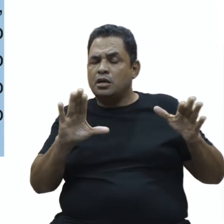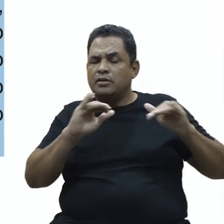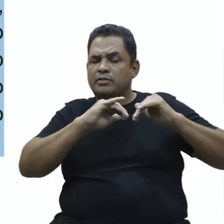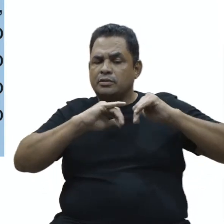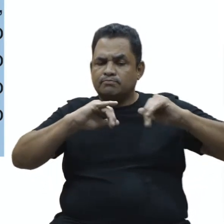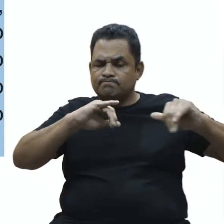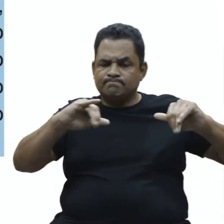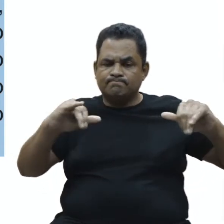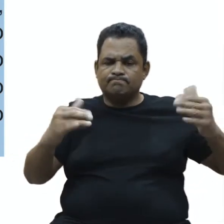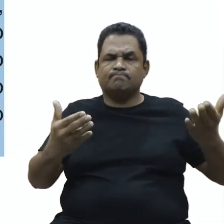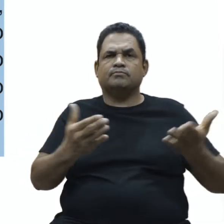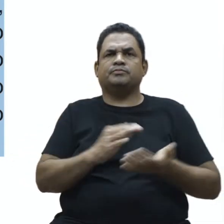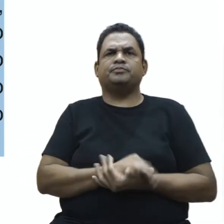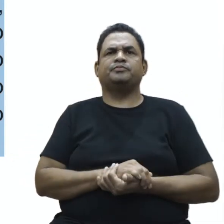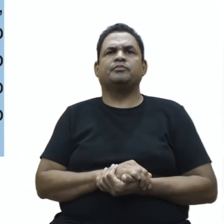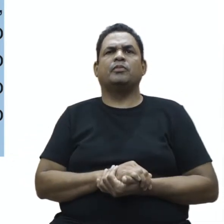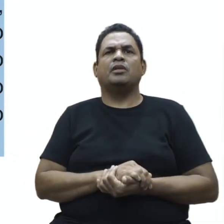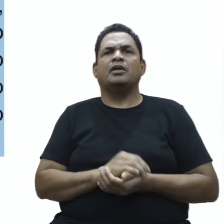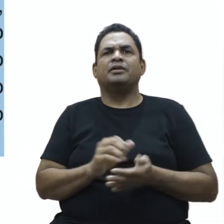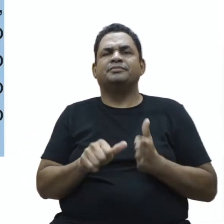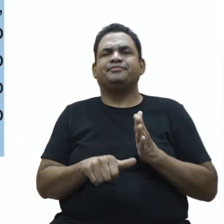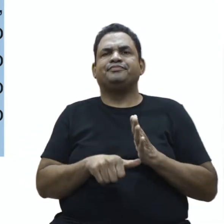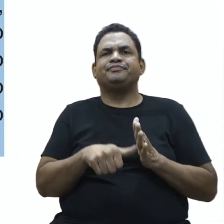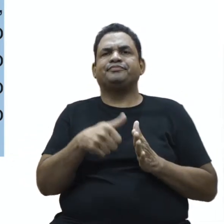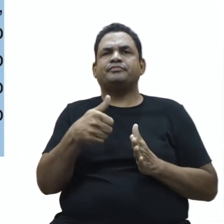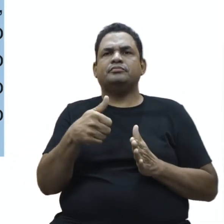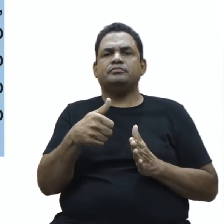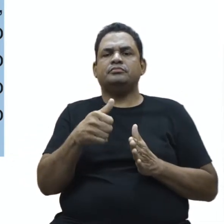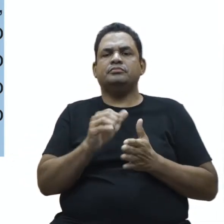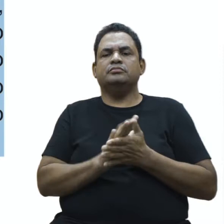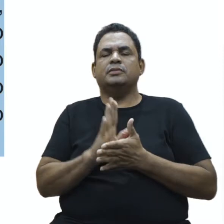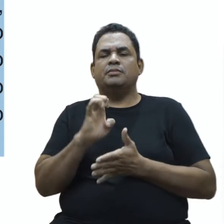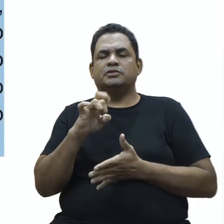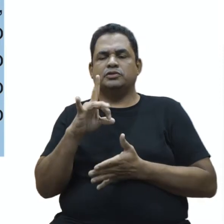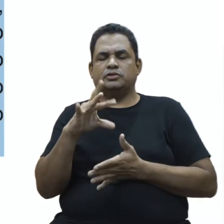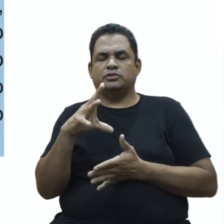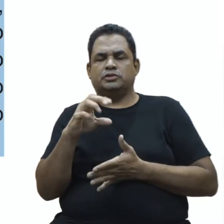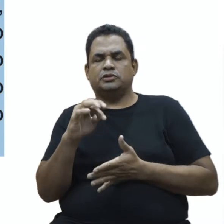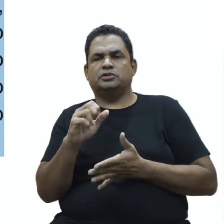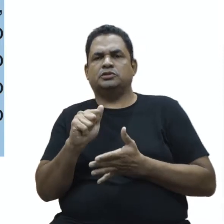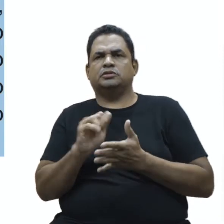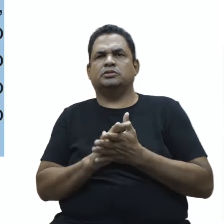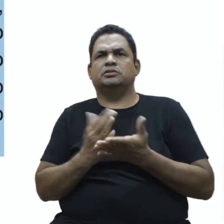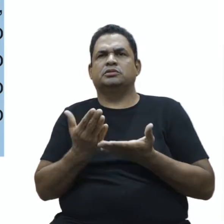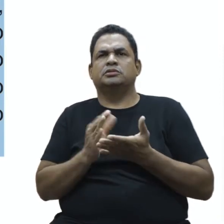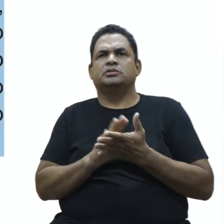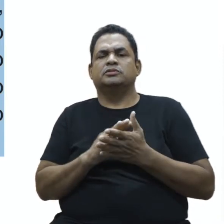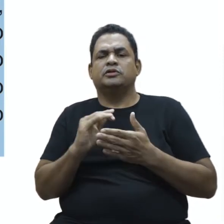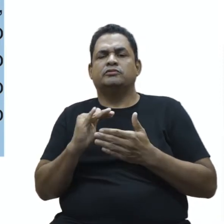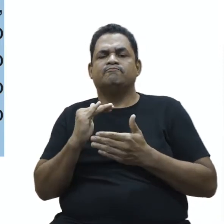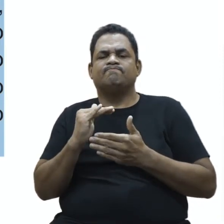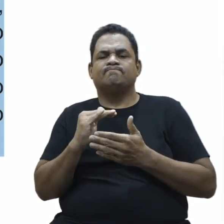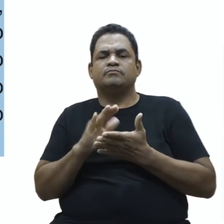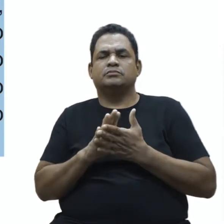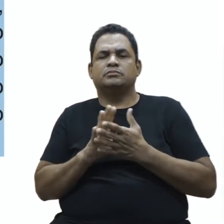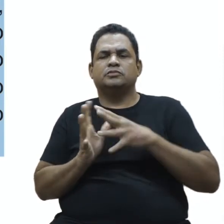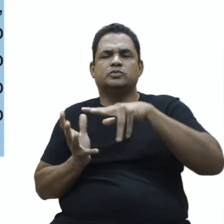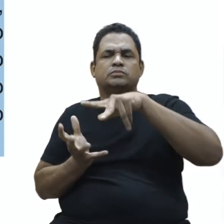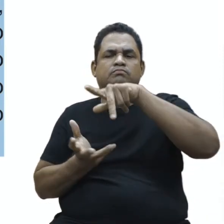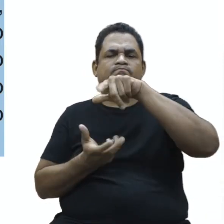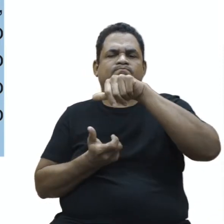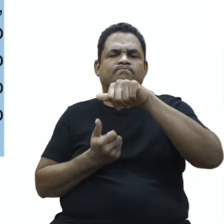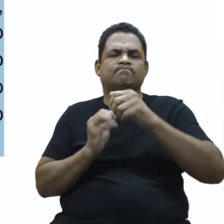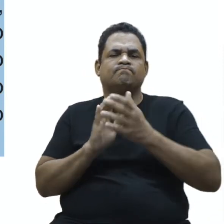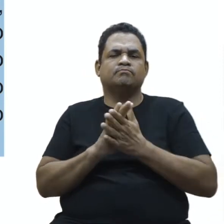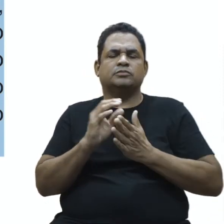tá? Bom, a primeira, que é a monarquia absolutista, ela foi predominante no mundo aí até o